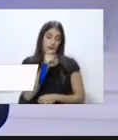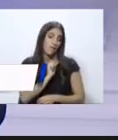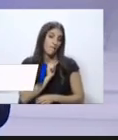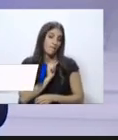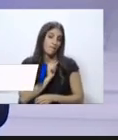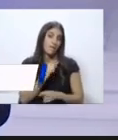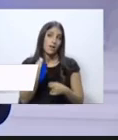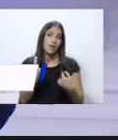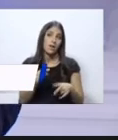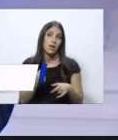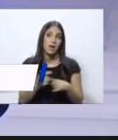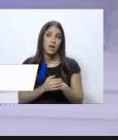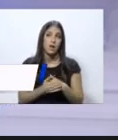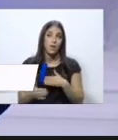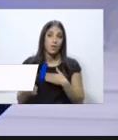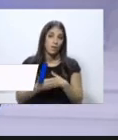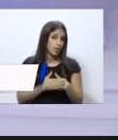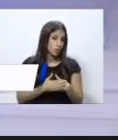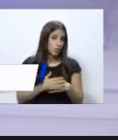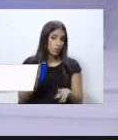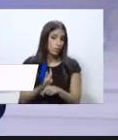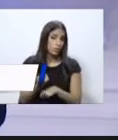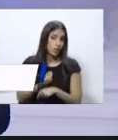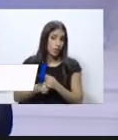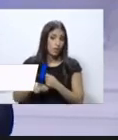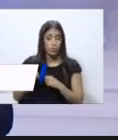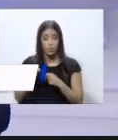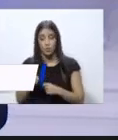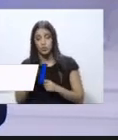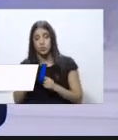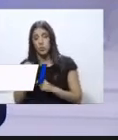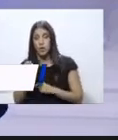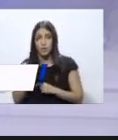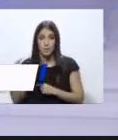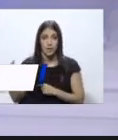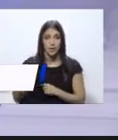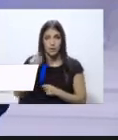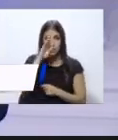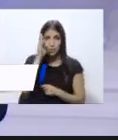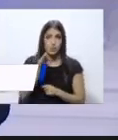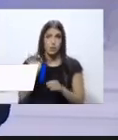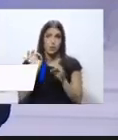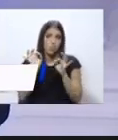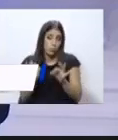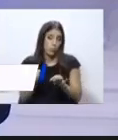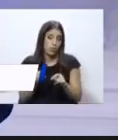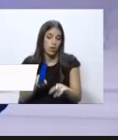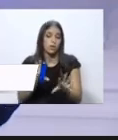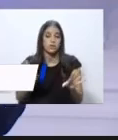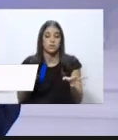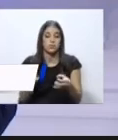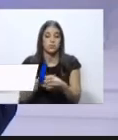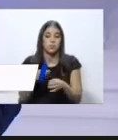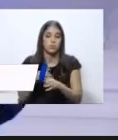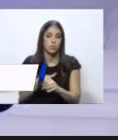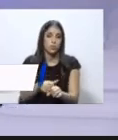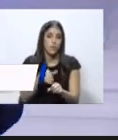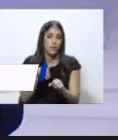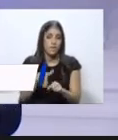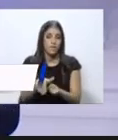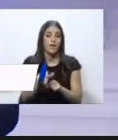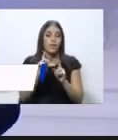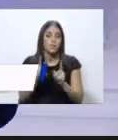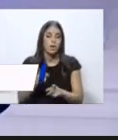de transferências do mercado é o fecho. É hoje ou amanhã, que é saber assim, é com estes que contamos. São estes os nossos, são